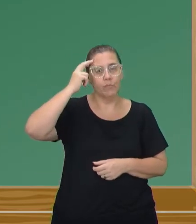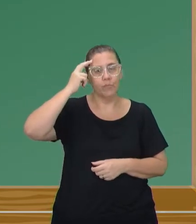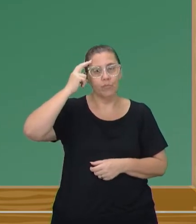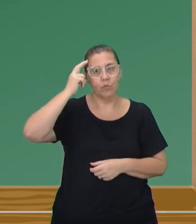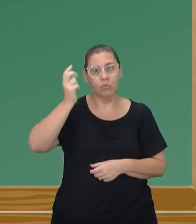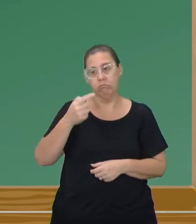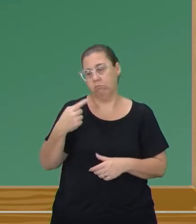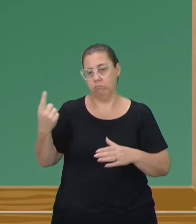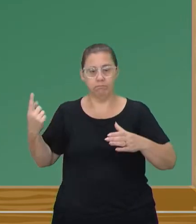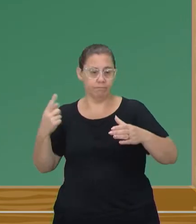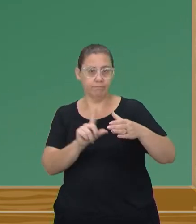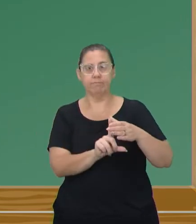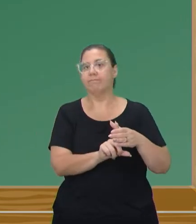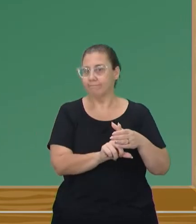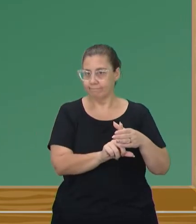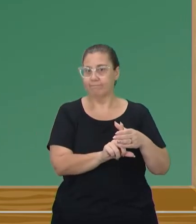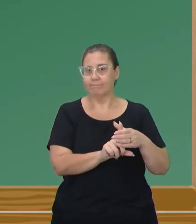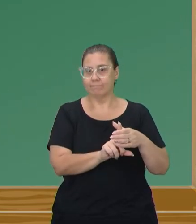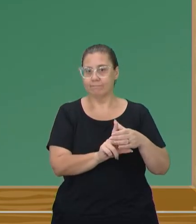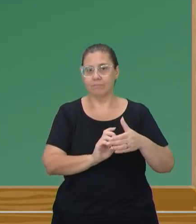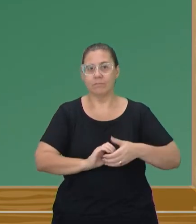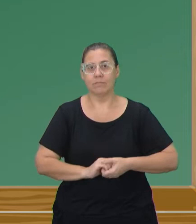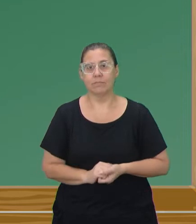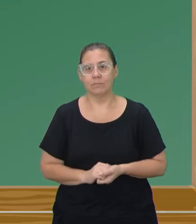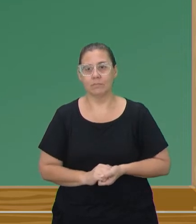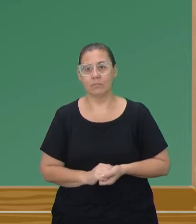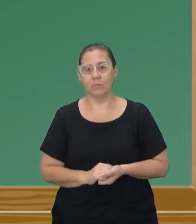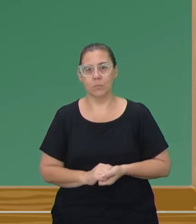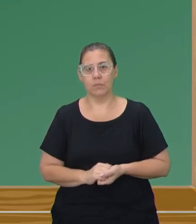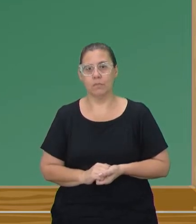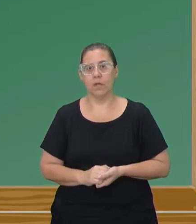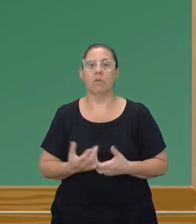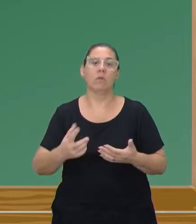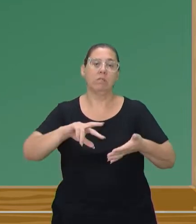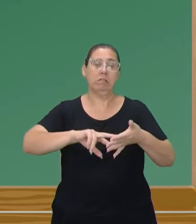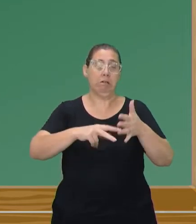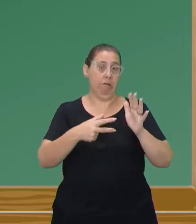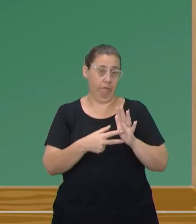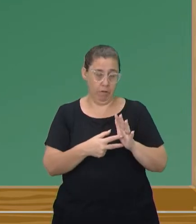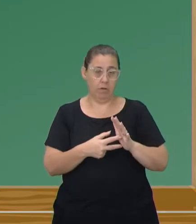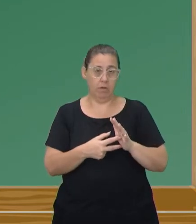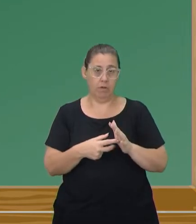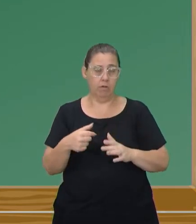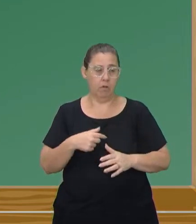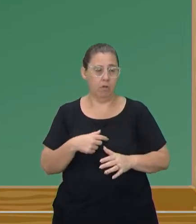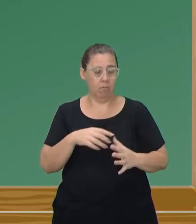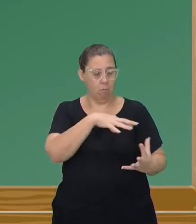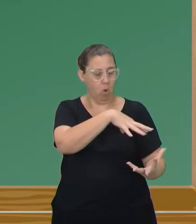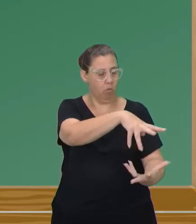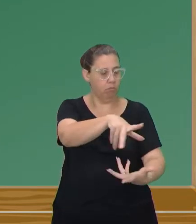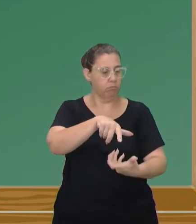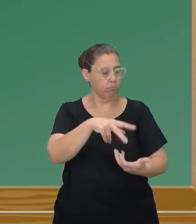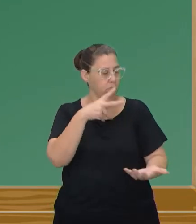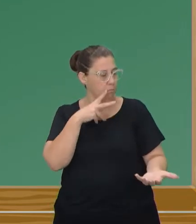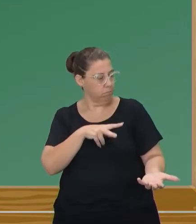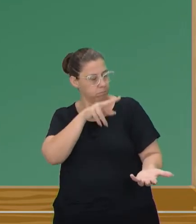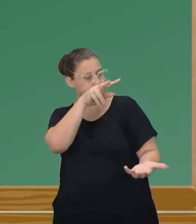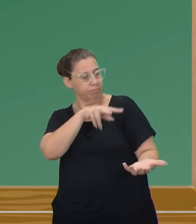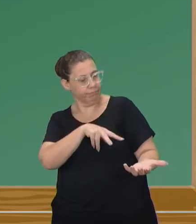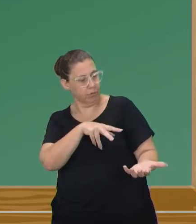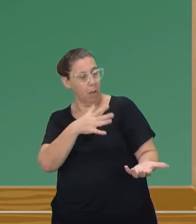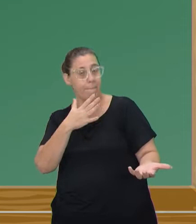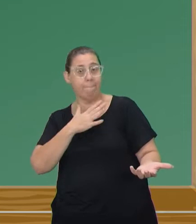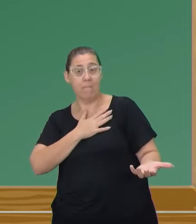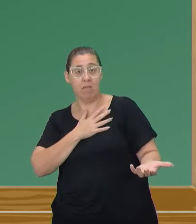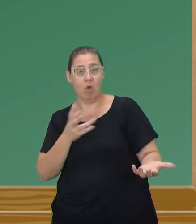se pertence. Ó. Então, significa que eu olho para o mundo a partir da